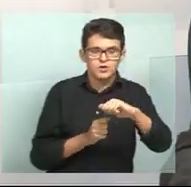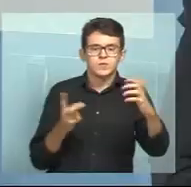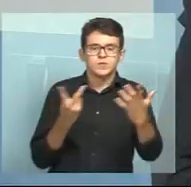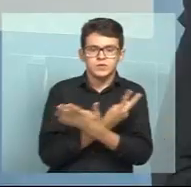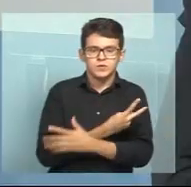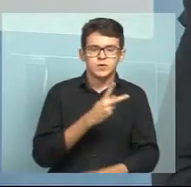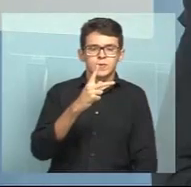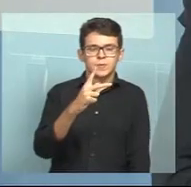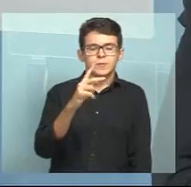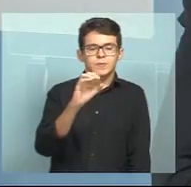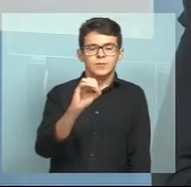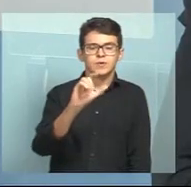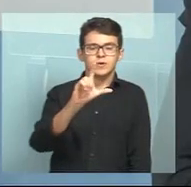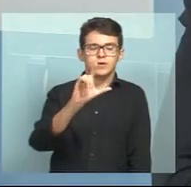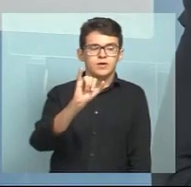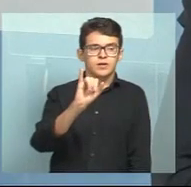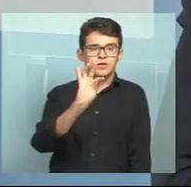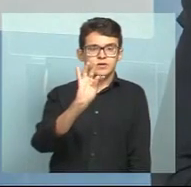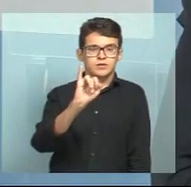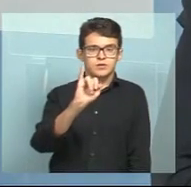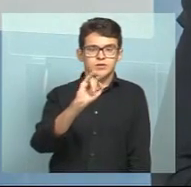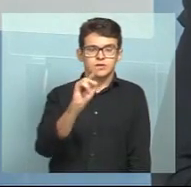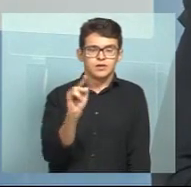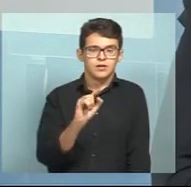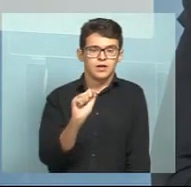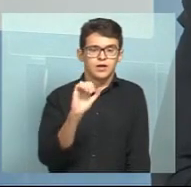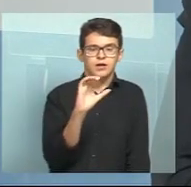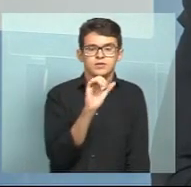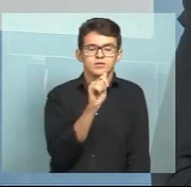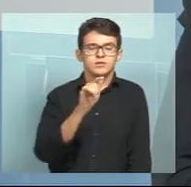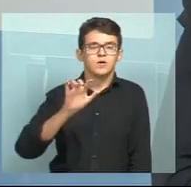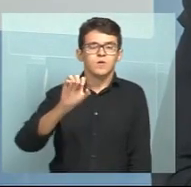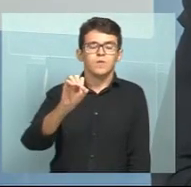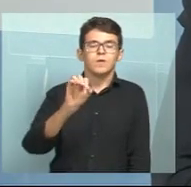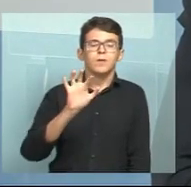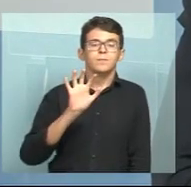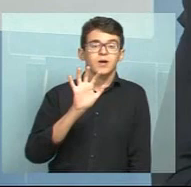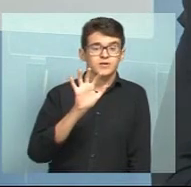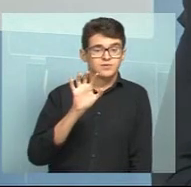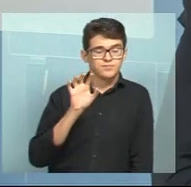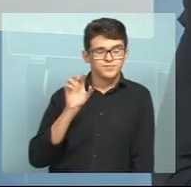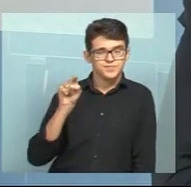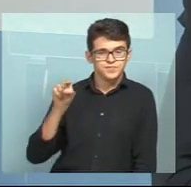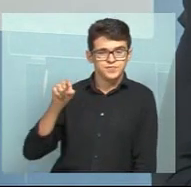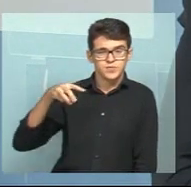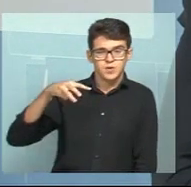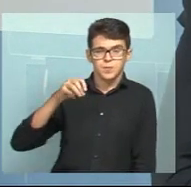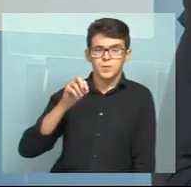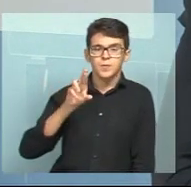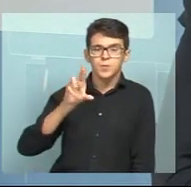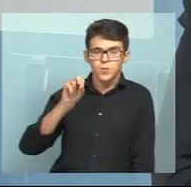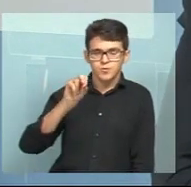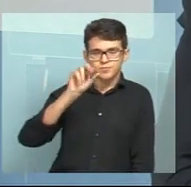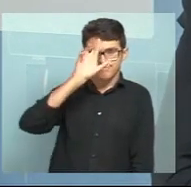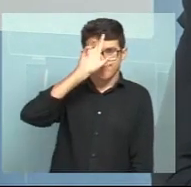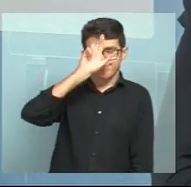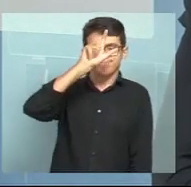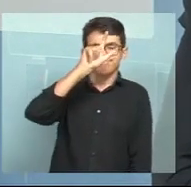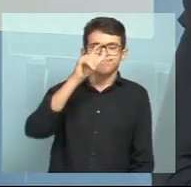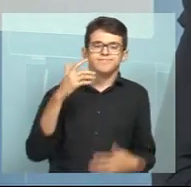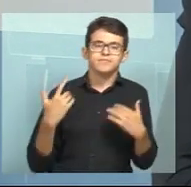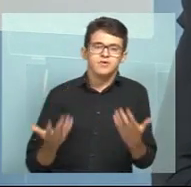erro do Moro é que fez com que o presidente Lula tenha